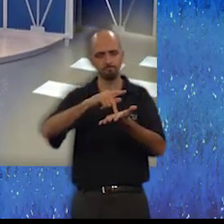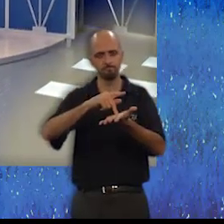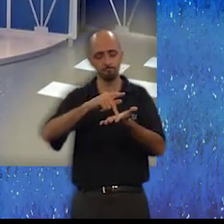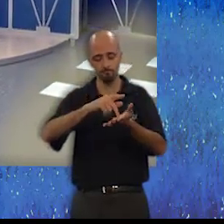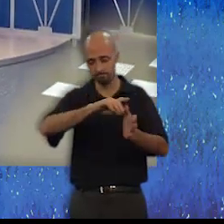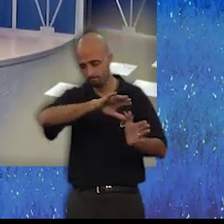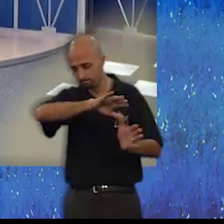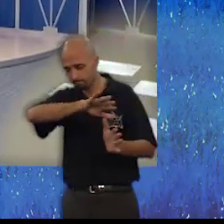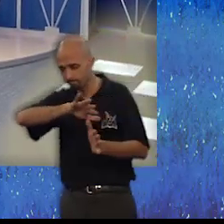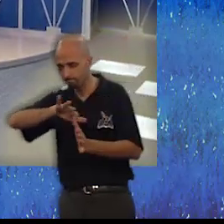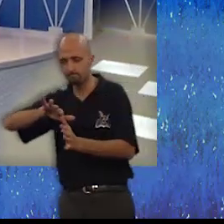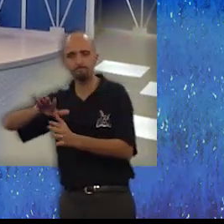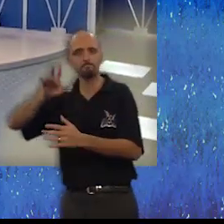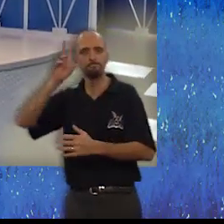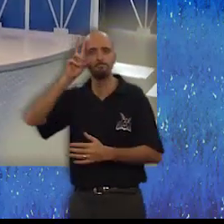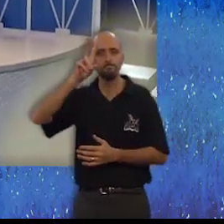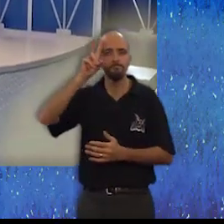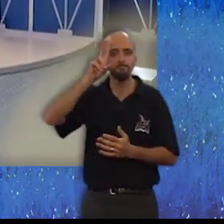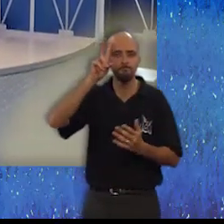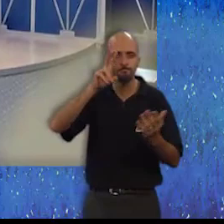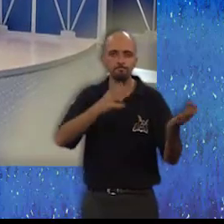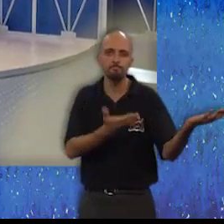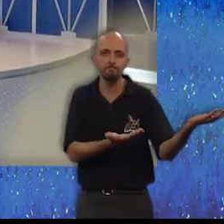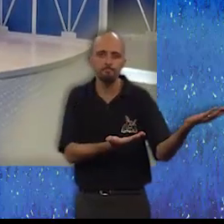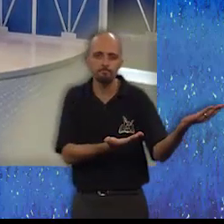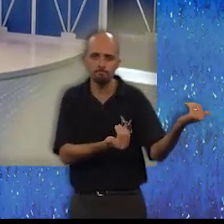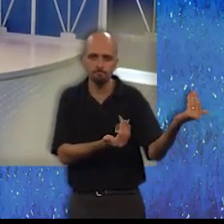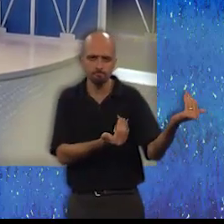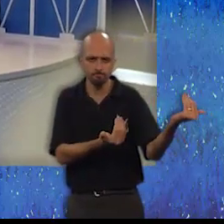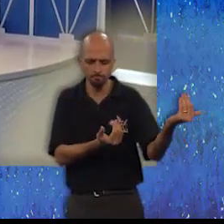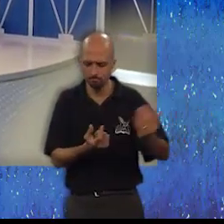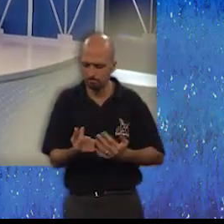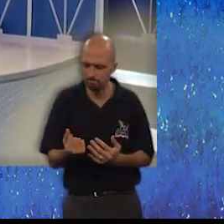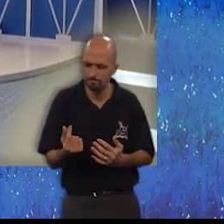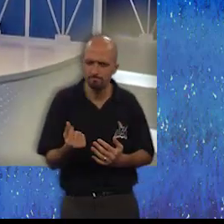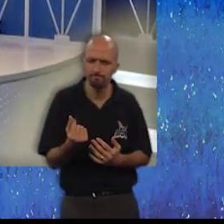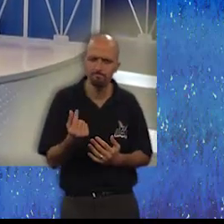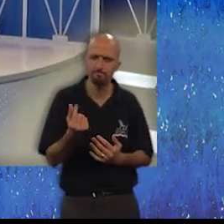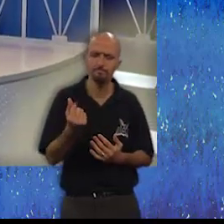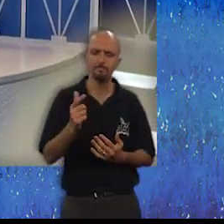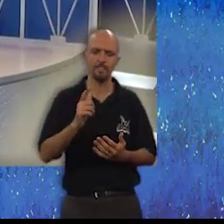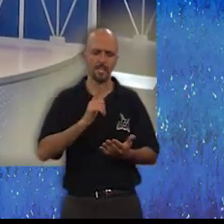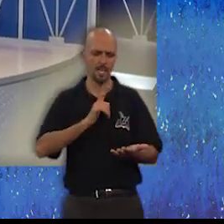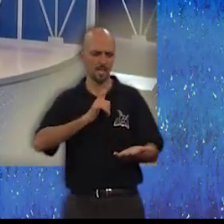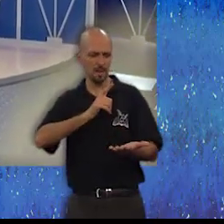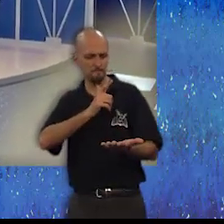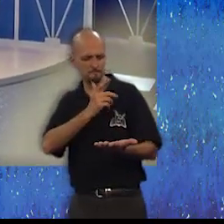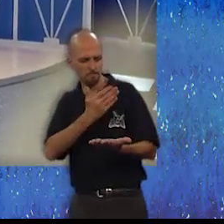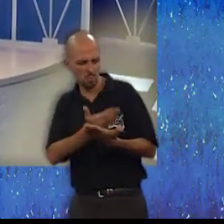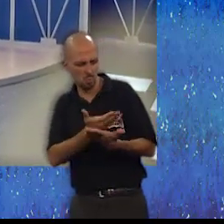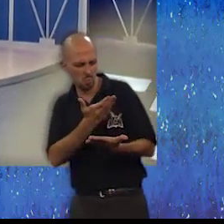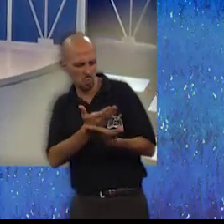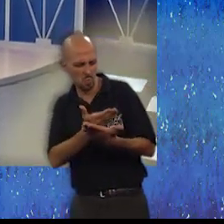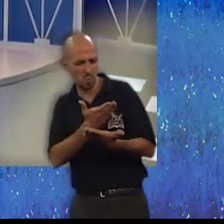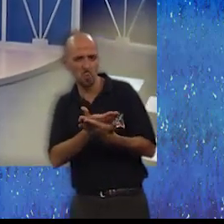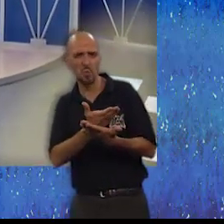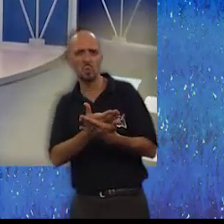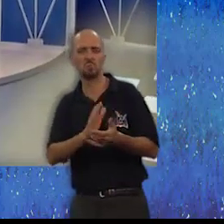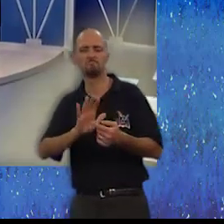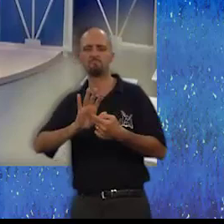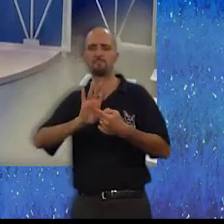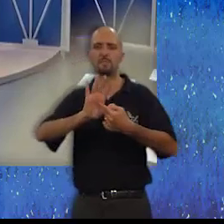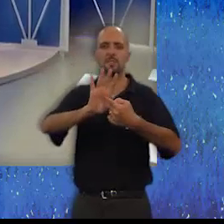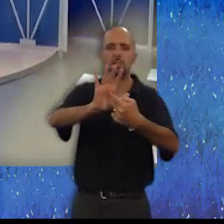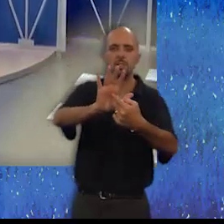Essa história do jovem rico tem sido discutida, debatida, tem sido estudada, inclusive apresentada em